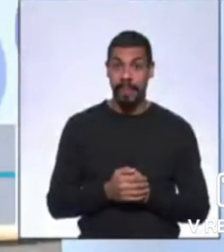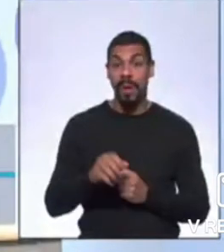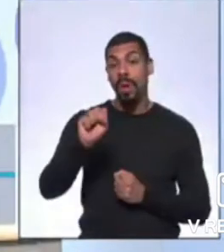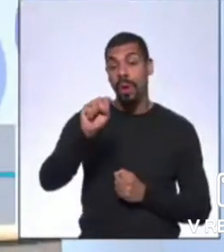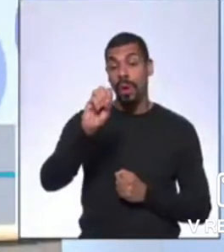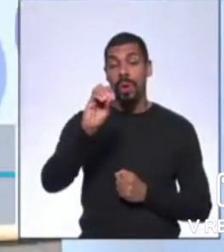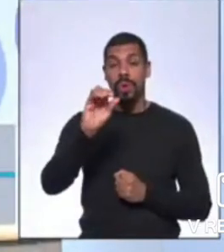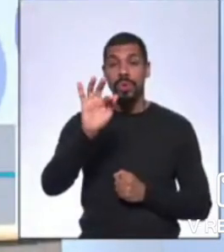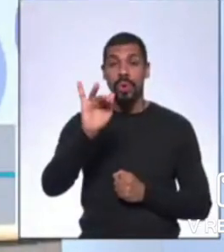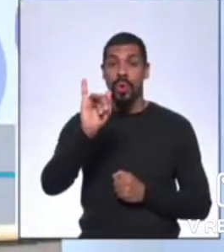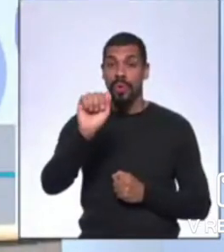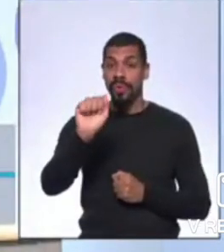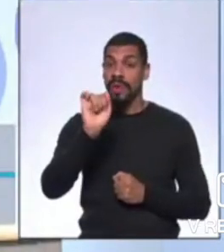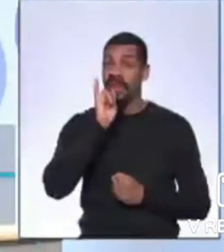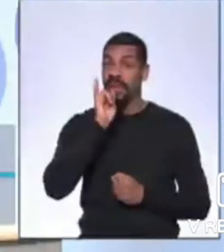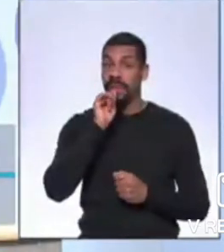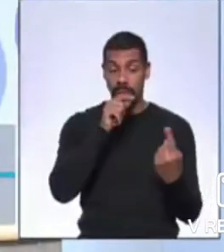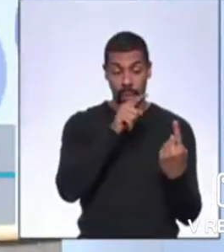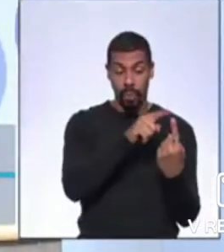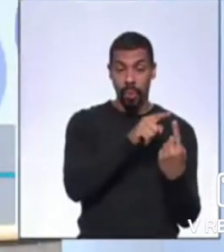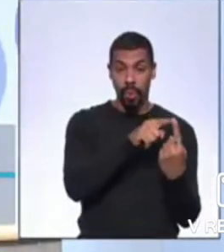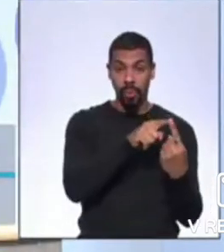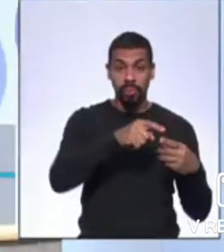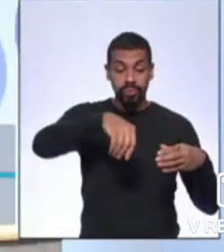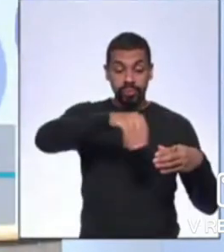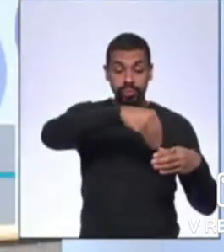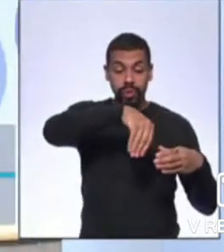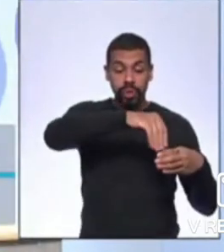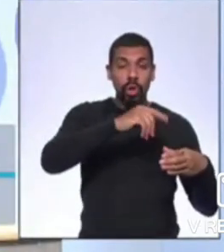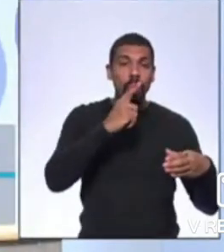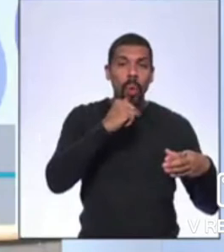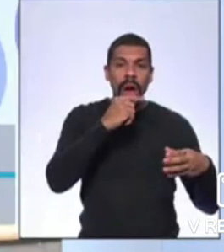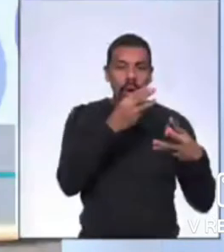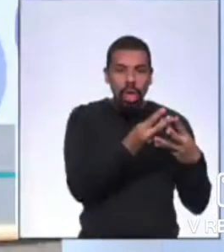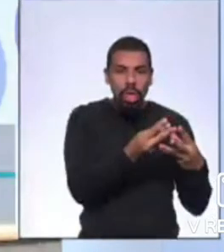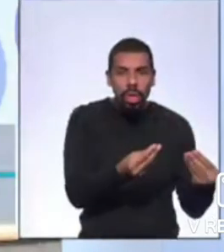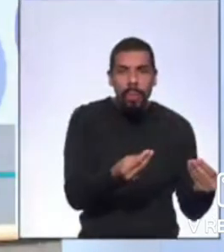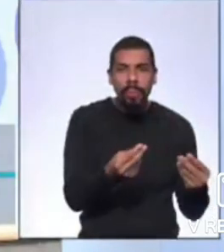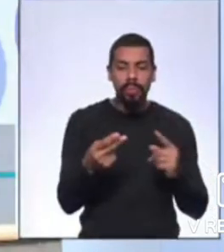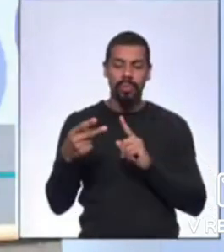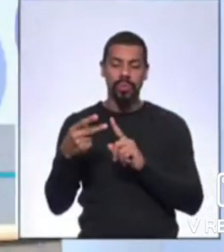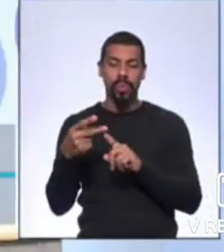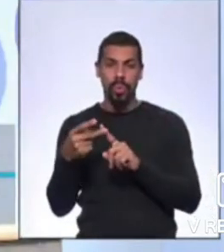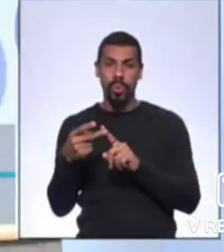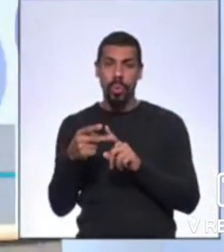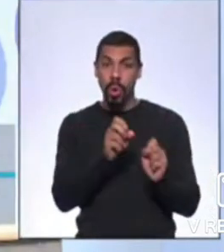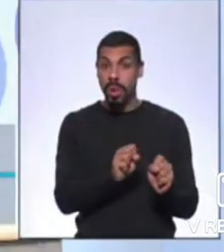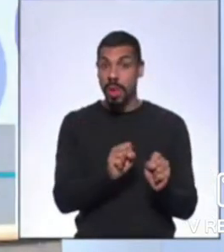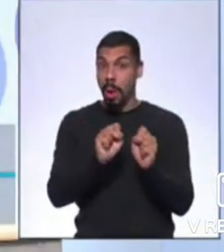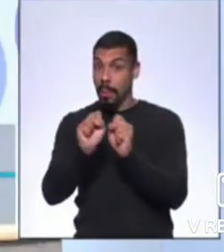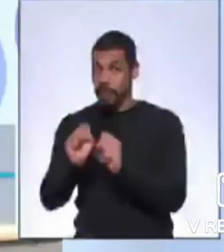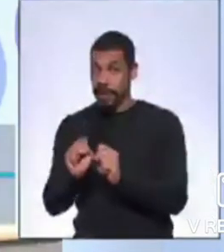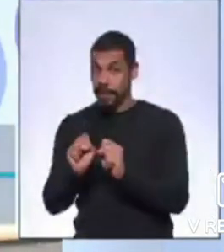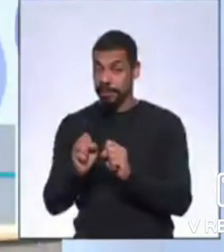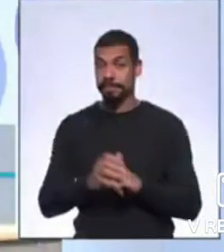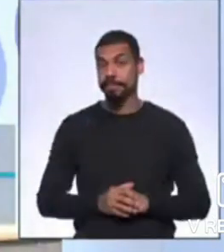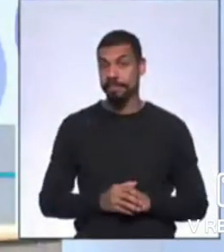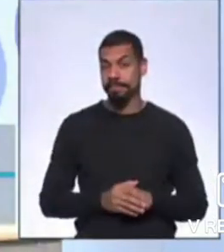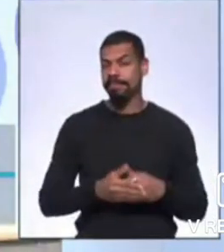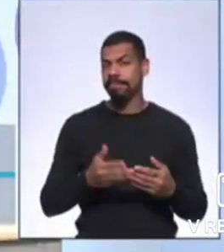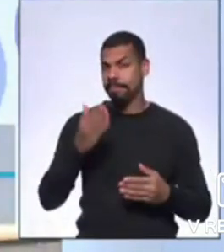Sofia, dissolve na água, dois, peso. Então, ela quis dizer que a solubilidade é a capacidade